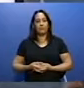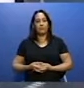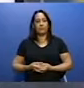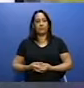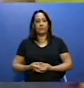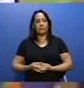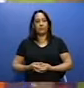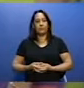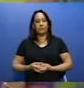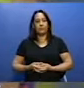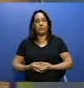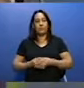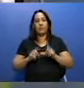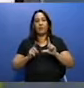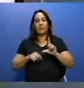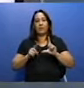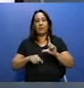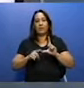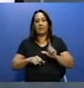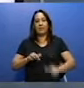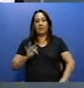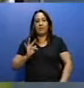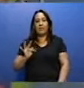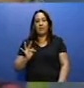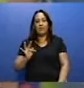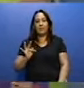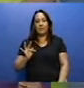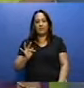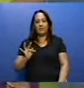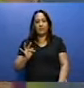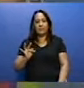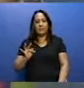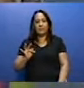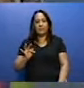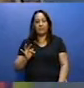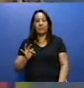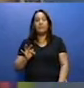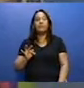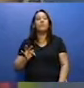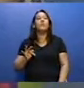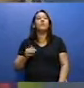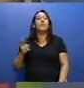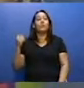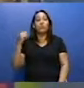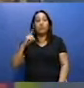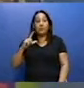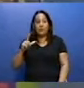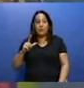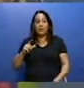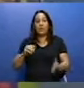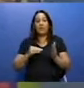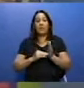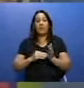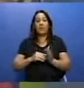Vamos lá. Letrinha F, olha só, eu já fui até qual mesmo que a professora falou?